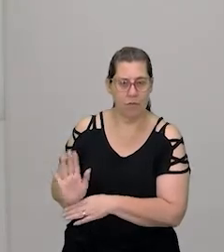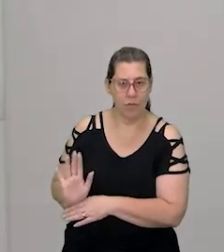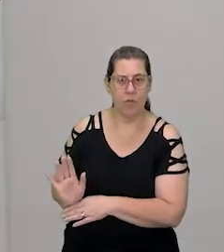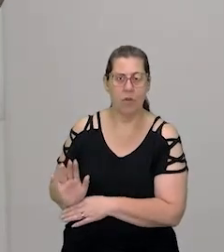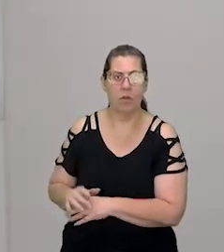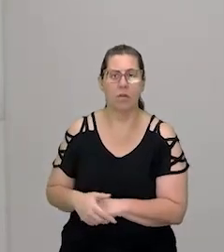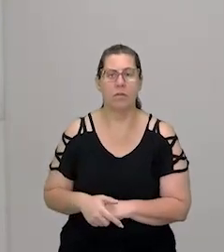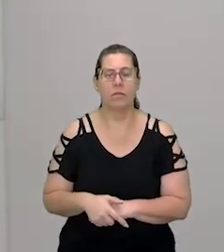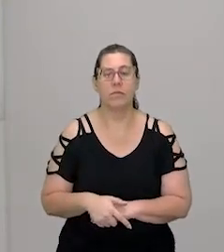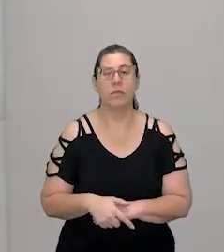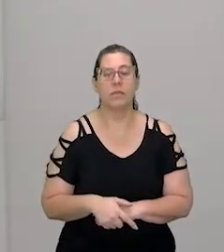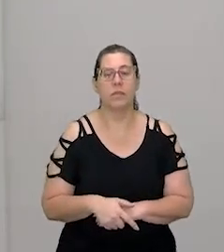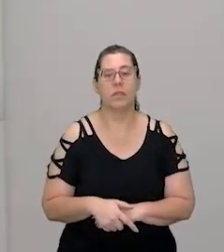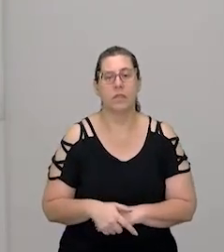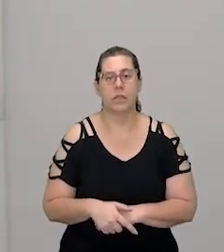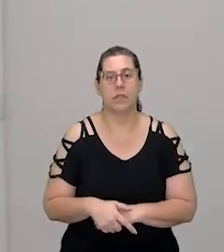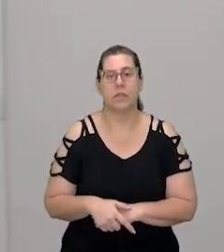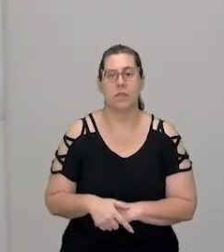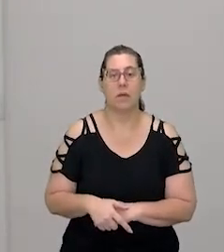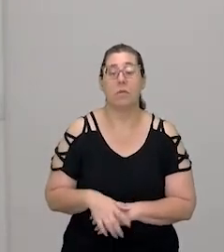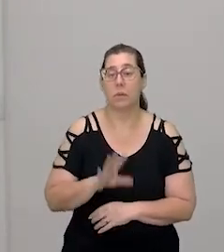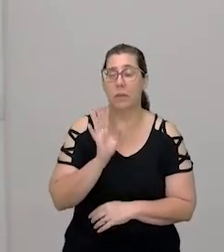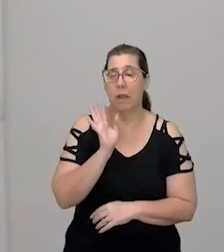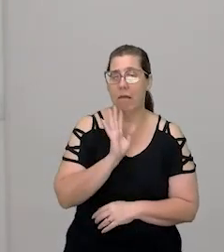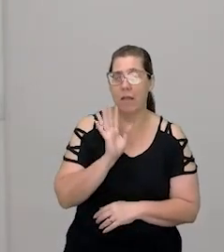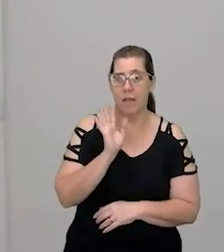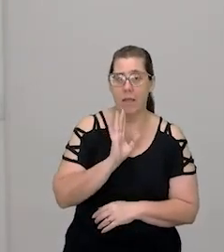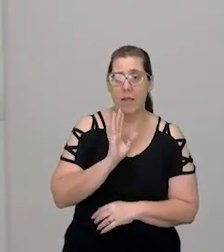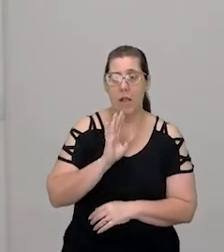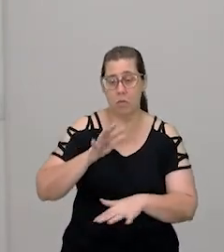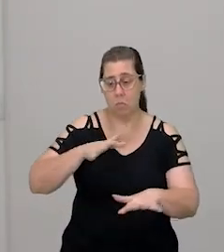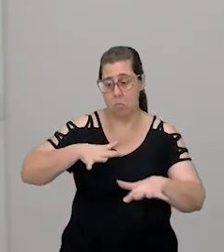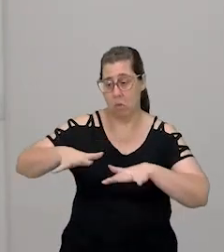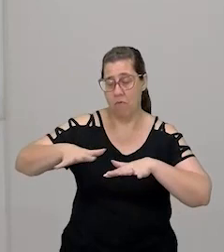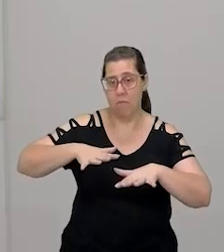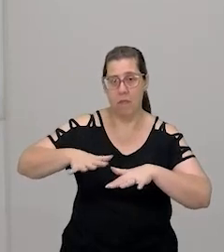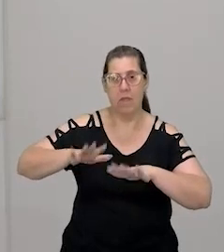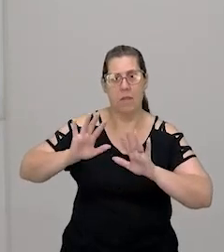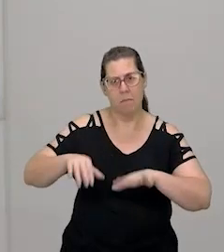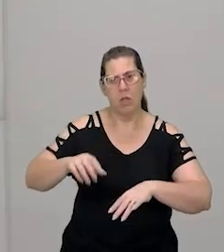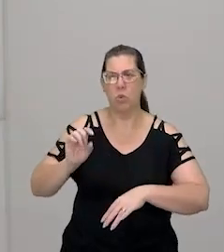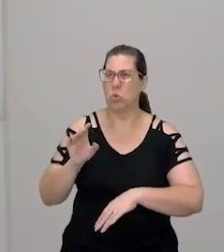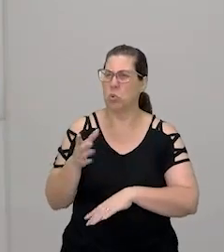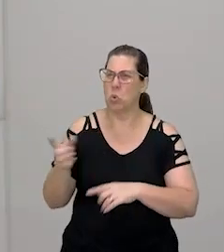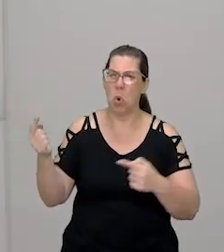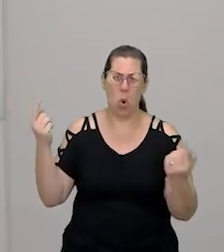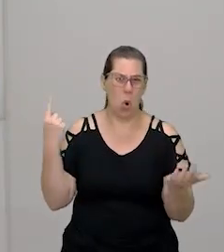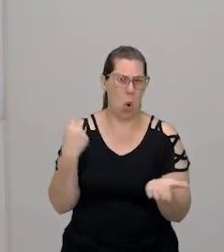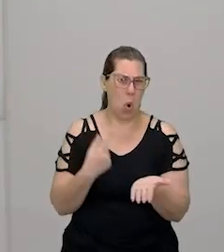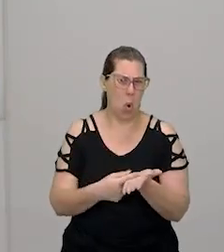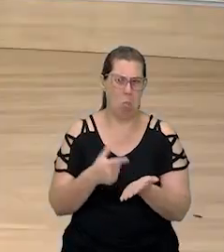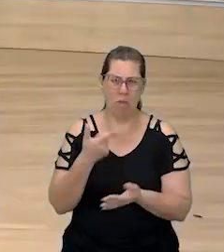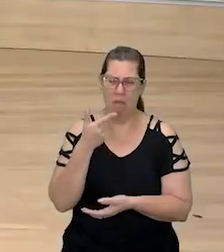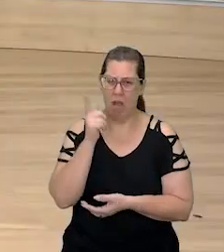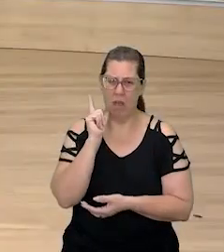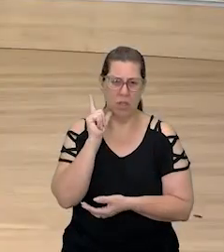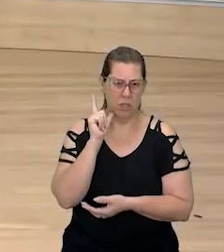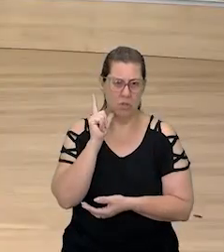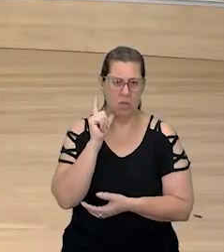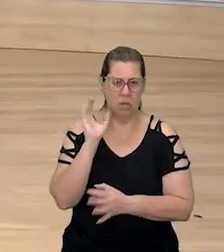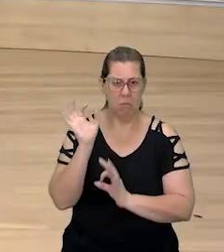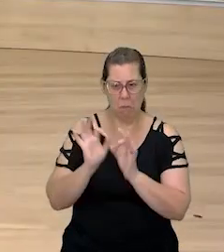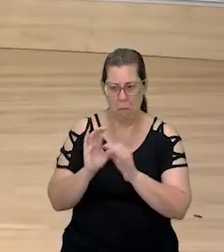do Jack Chan, Ele é muito legal os movimentos que ele faz, tudo, mas aquilo ali foi tudo combinado tudo antes. Tudo